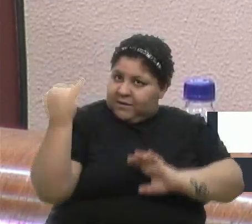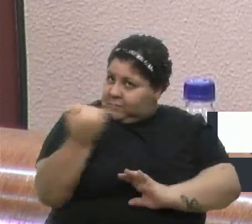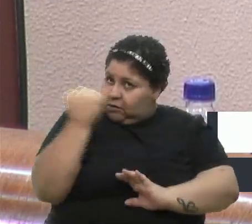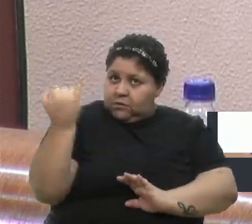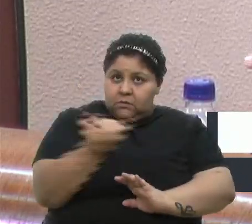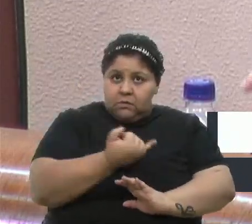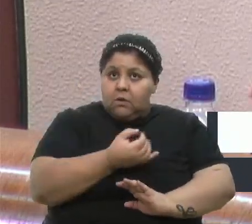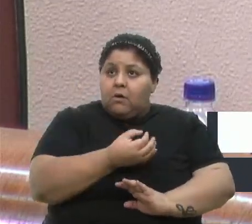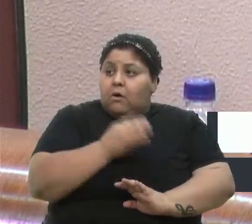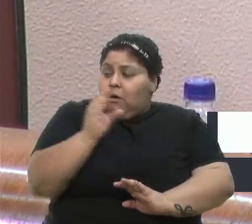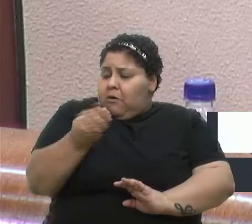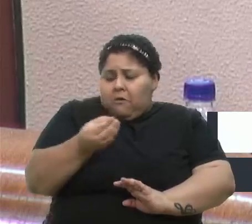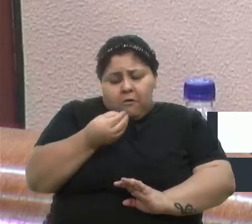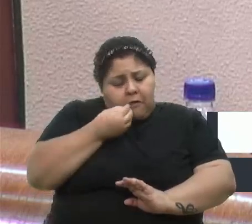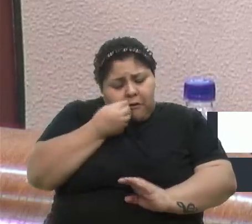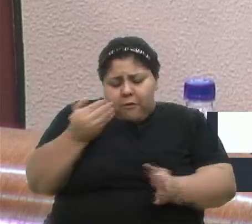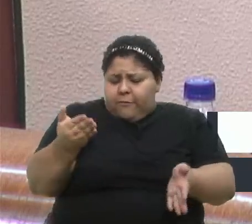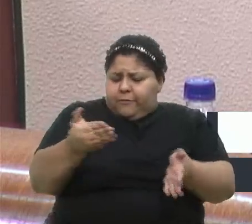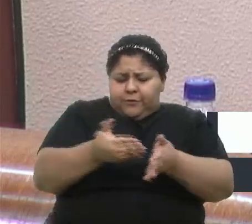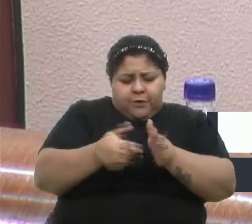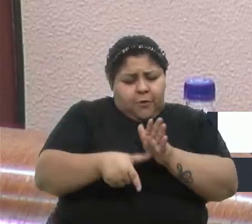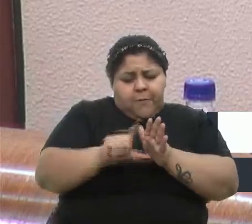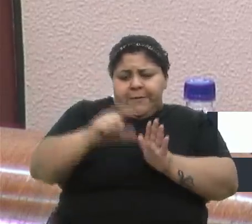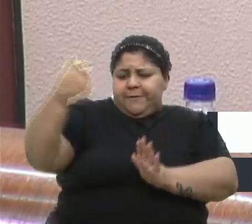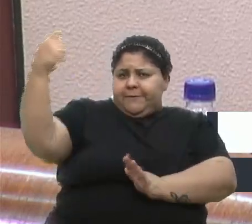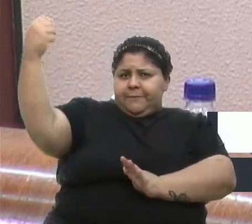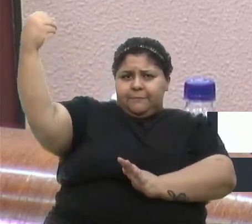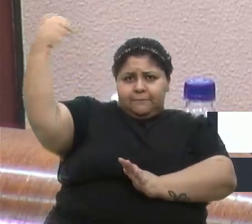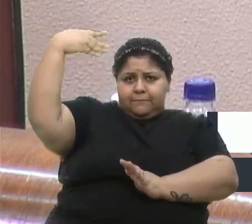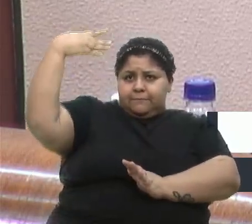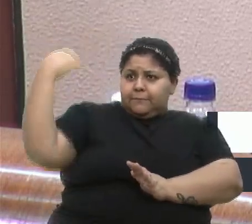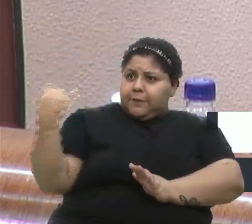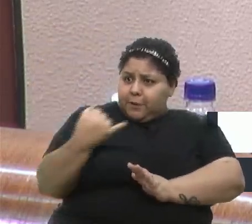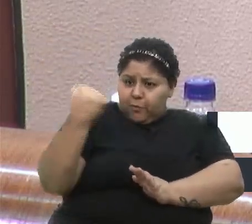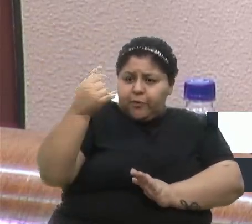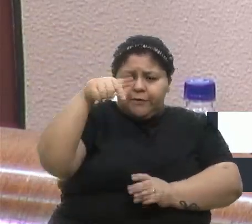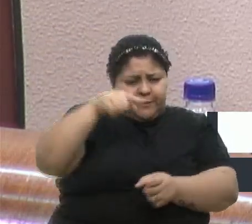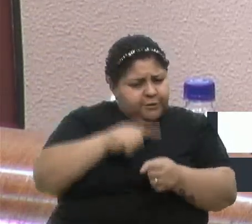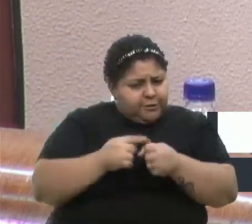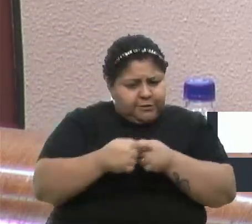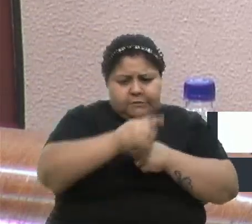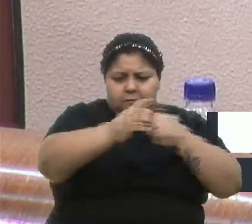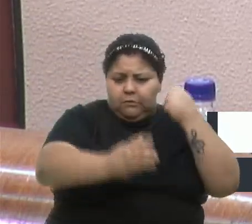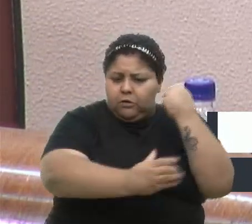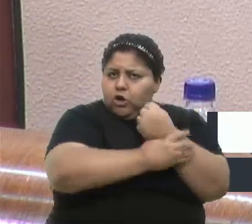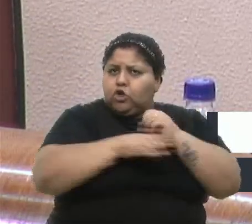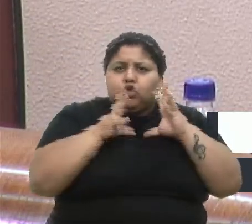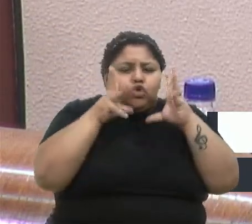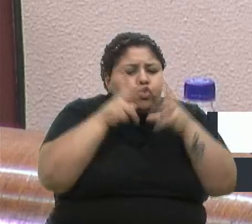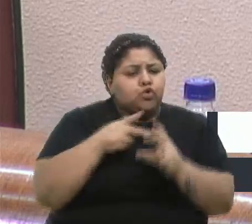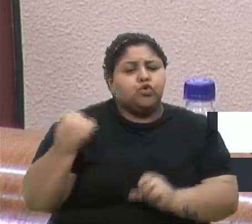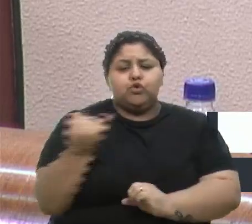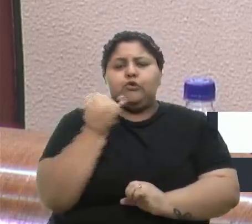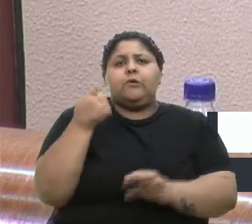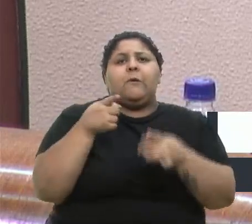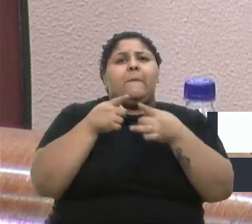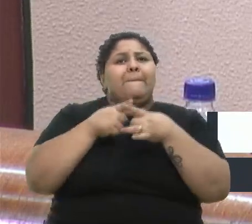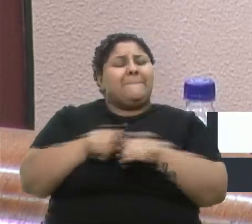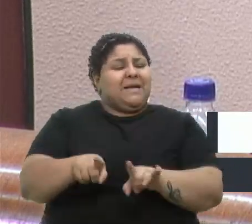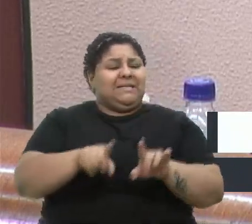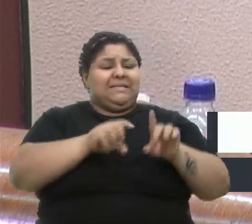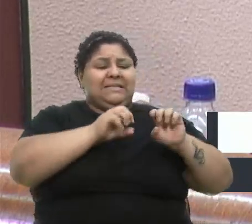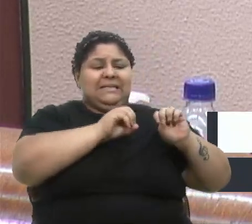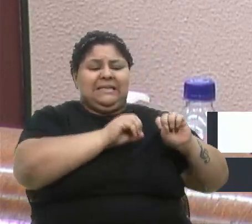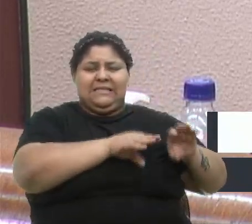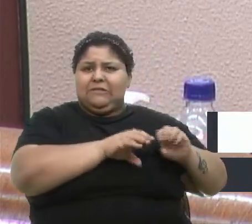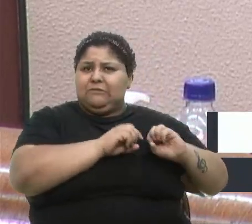perfeito, passou pela casa, super importante para iluminar Caxias do Sul, segurança, Tudo isso é importante, mas educação,